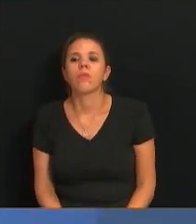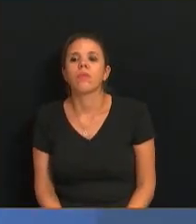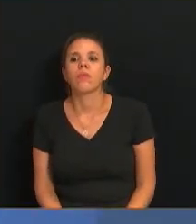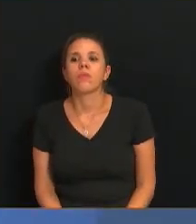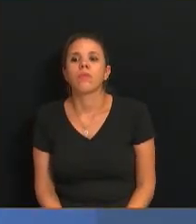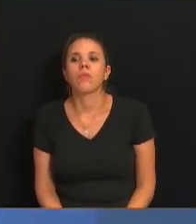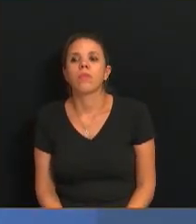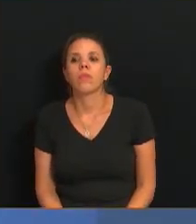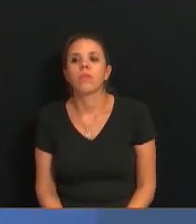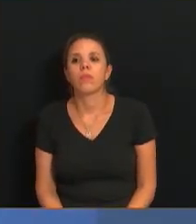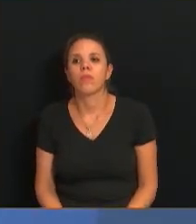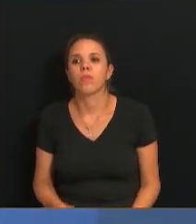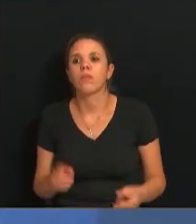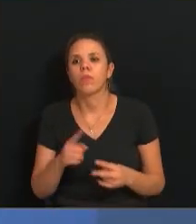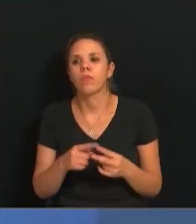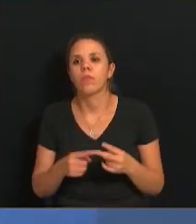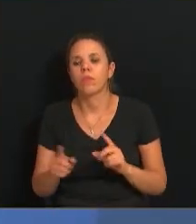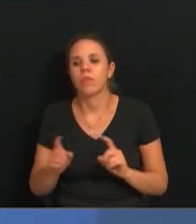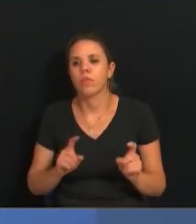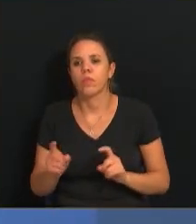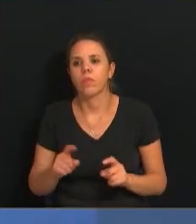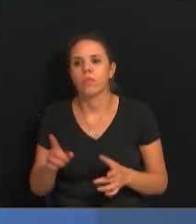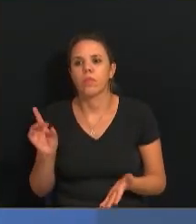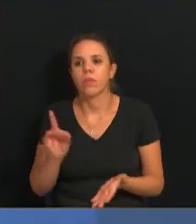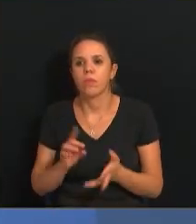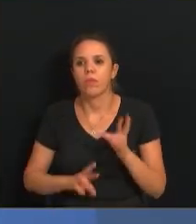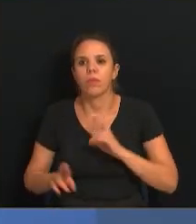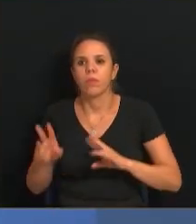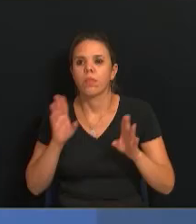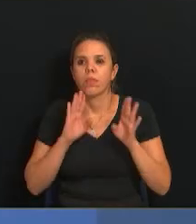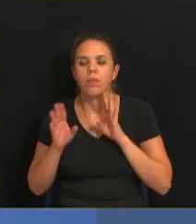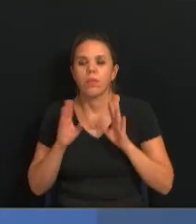E essas duas reuniões podem ser conferidas no